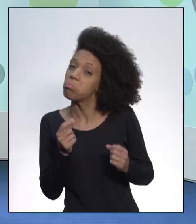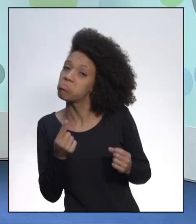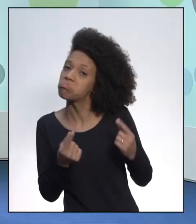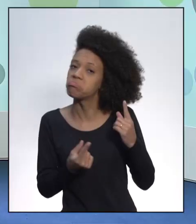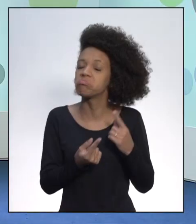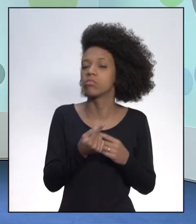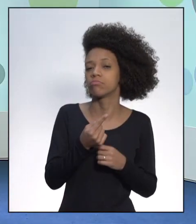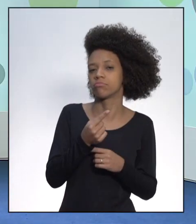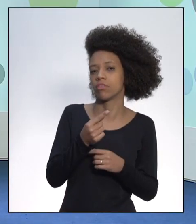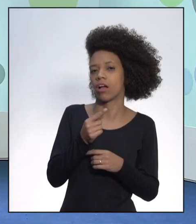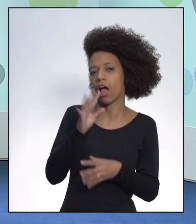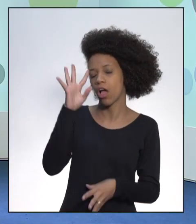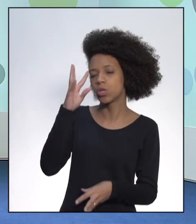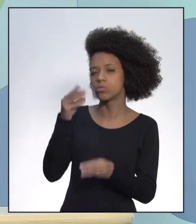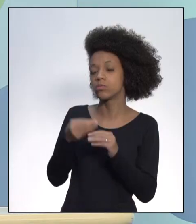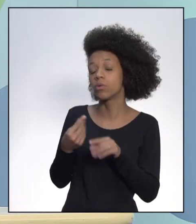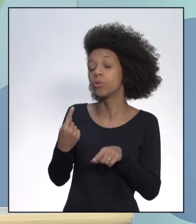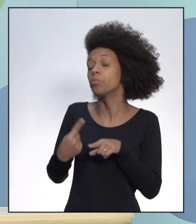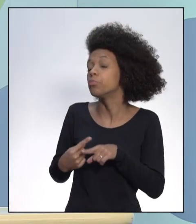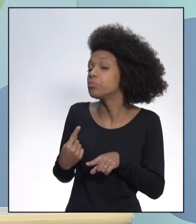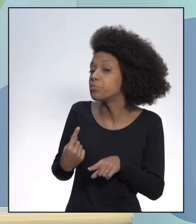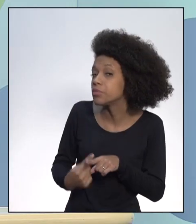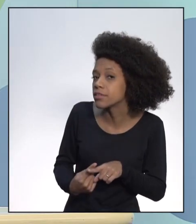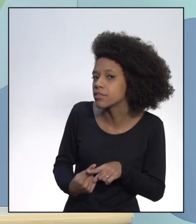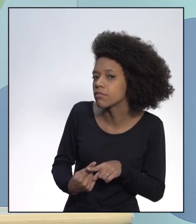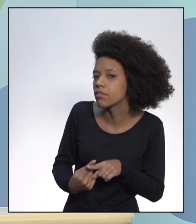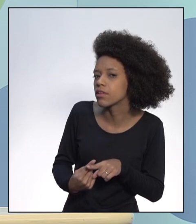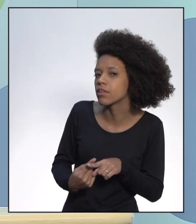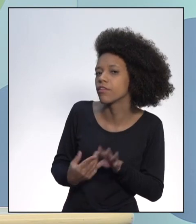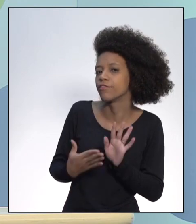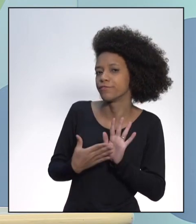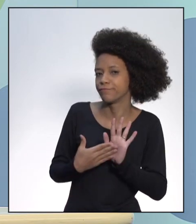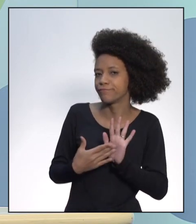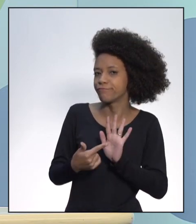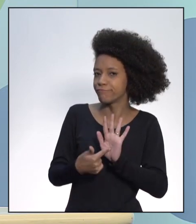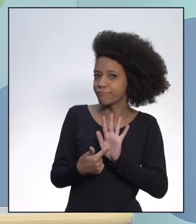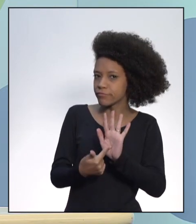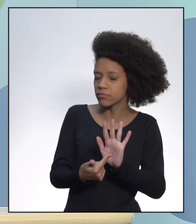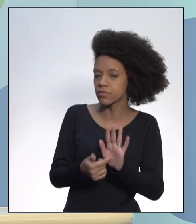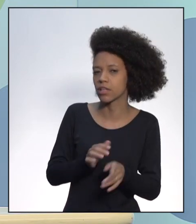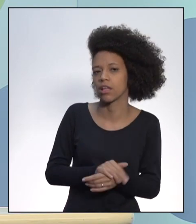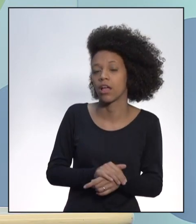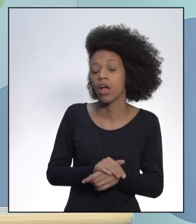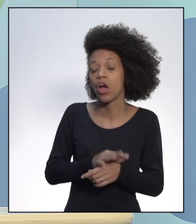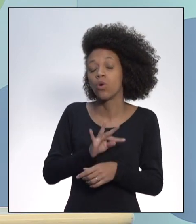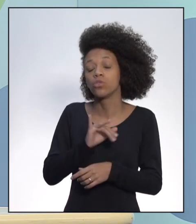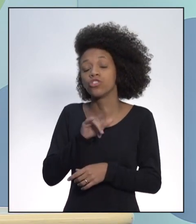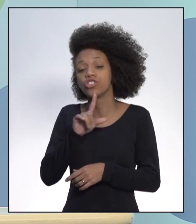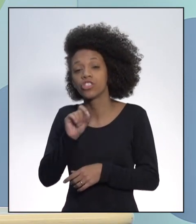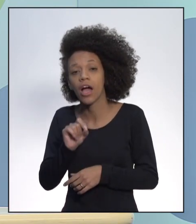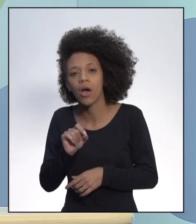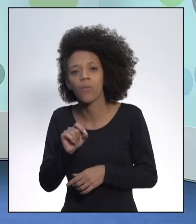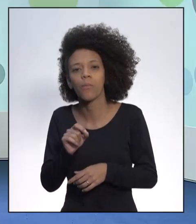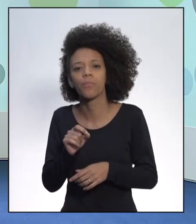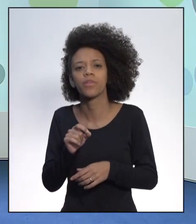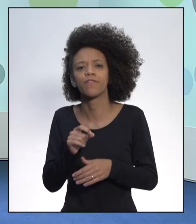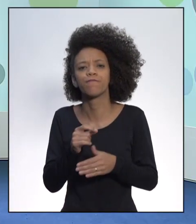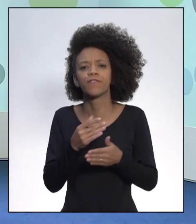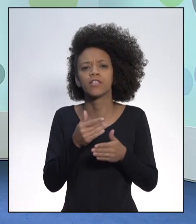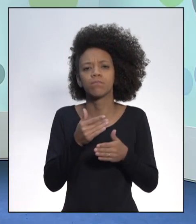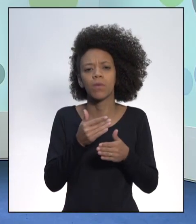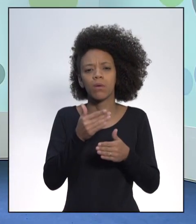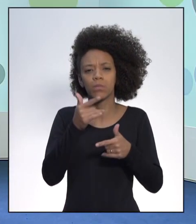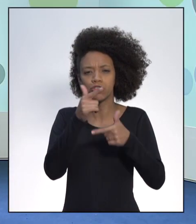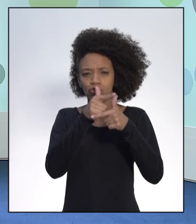a resolução e o porquê, né? O porquê eles fizeram isso. O Thiago colocou que ele executou uma divisão. Então,